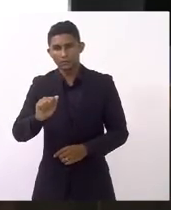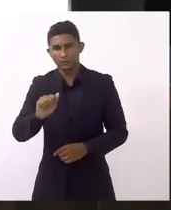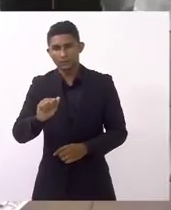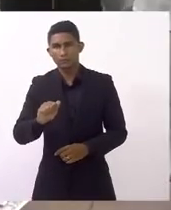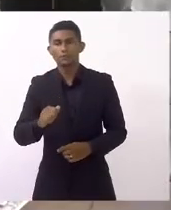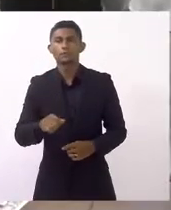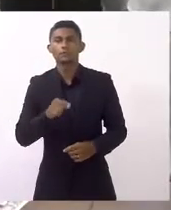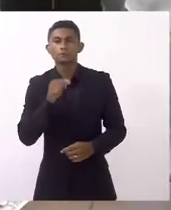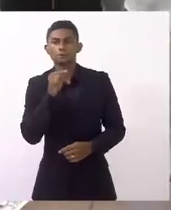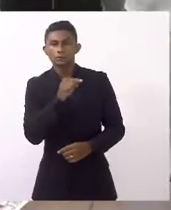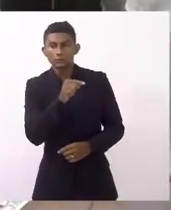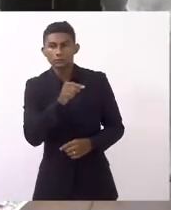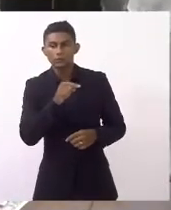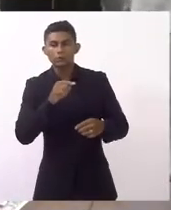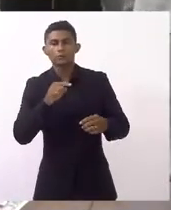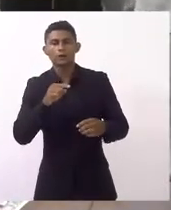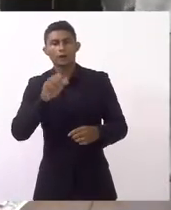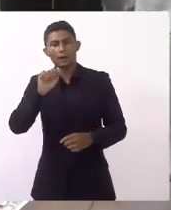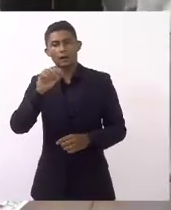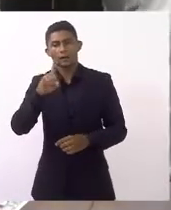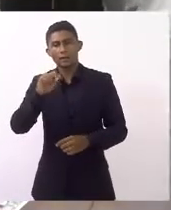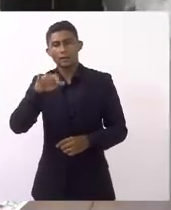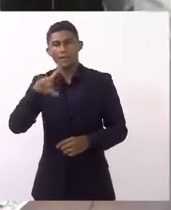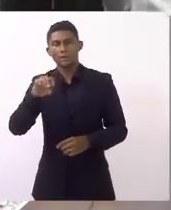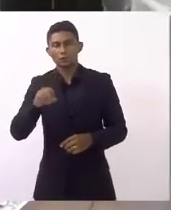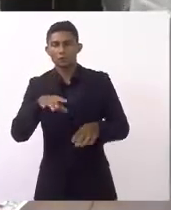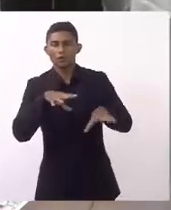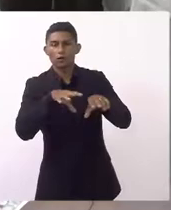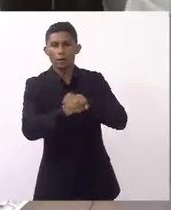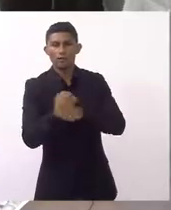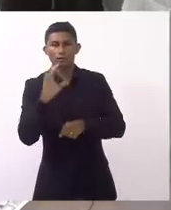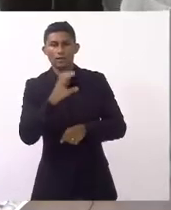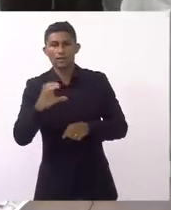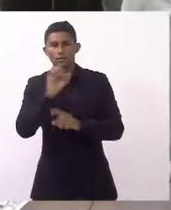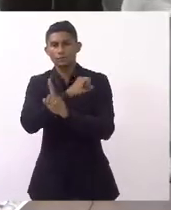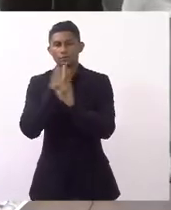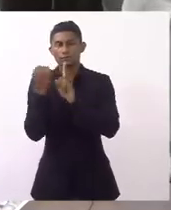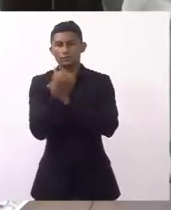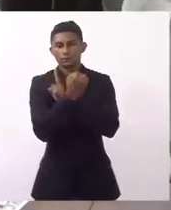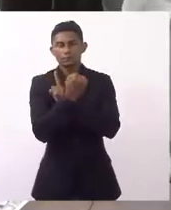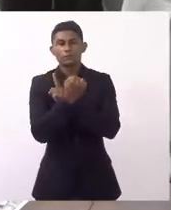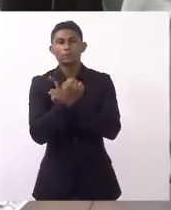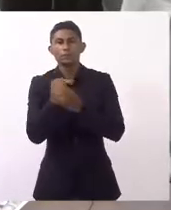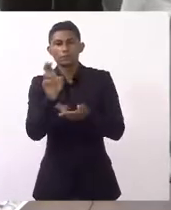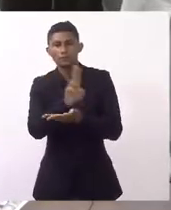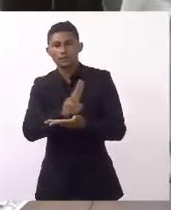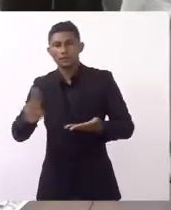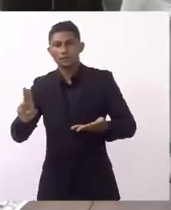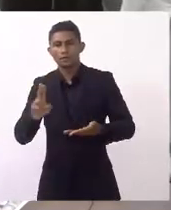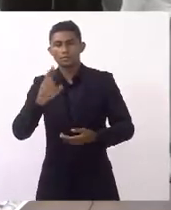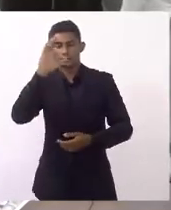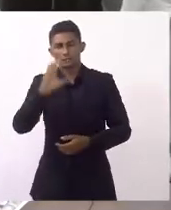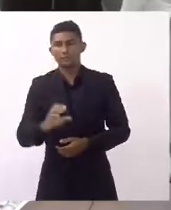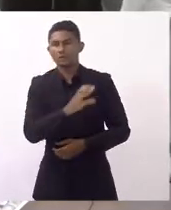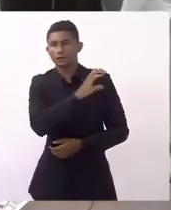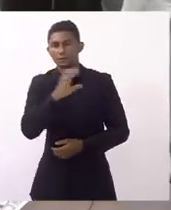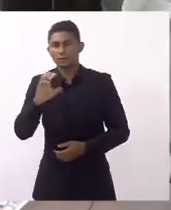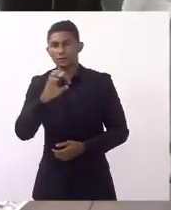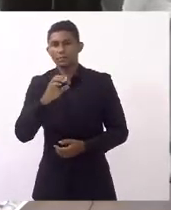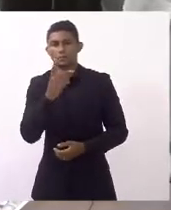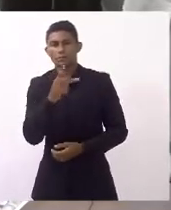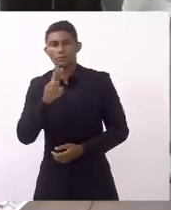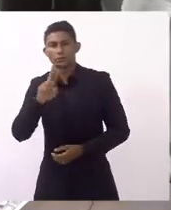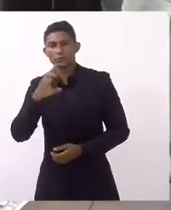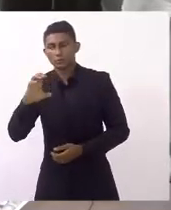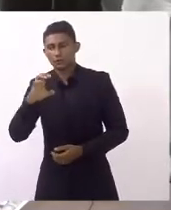Adaílton Moreira Costa é formado em Ciências Sociais pela pontifícia Universidade Católica do Rio de Janeiro